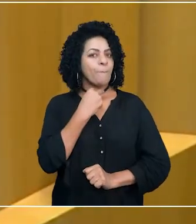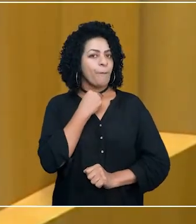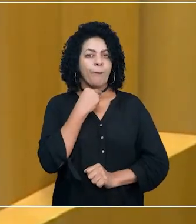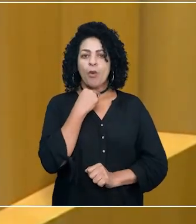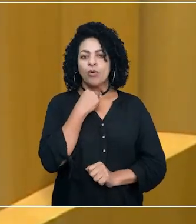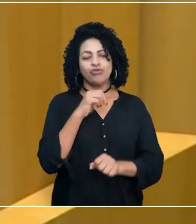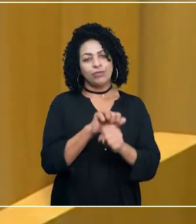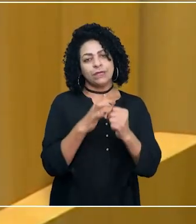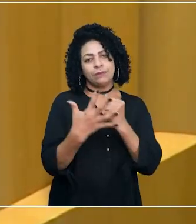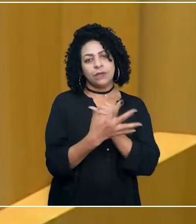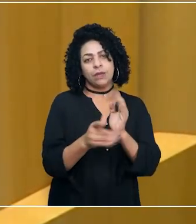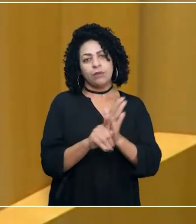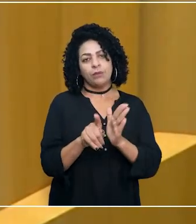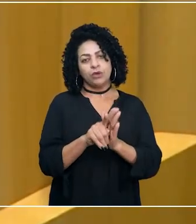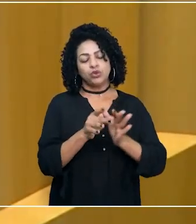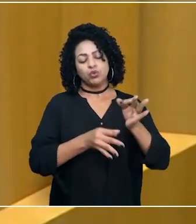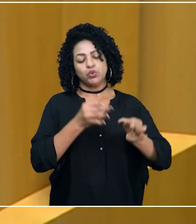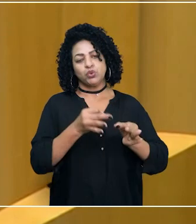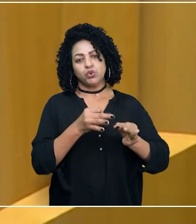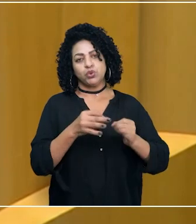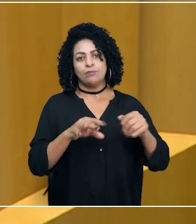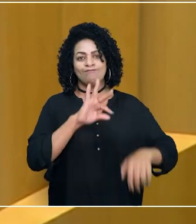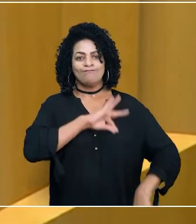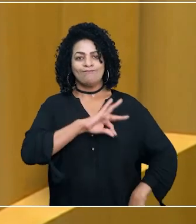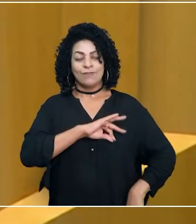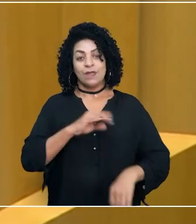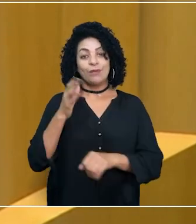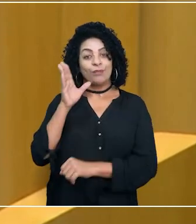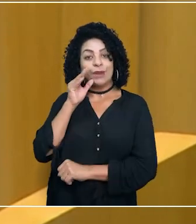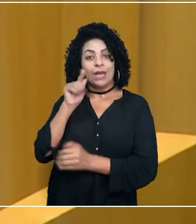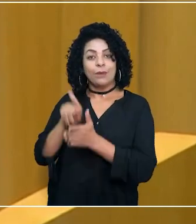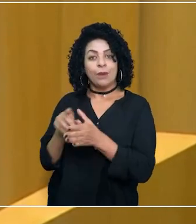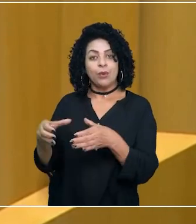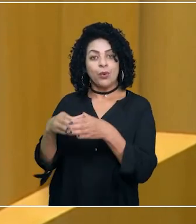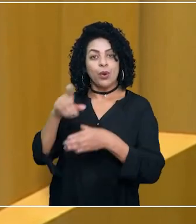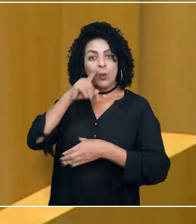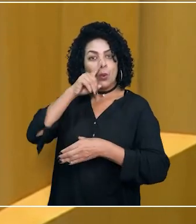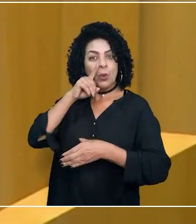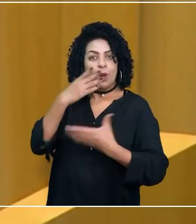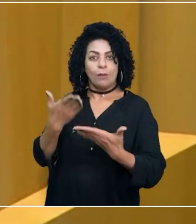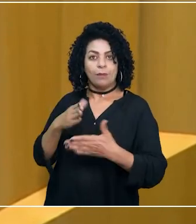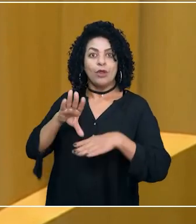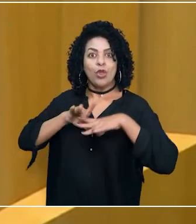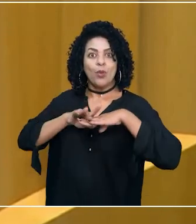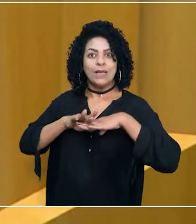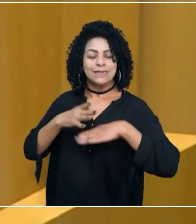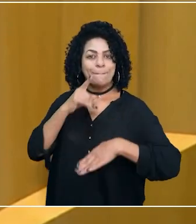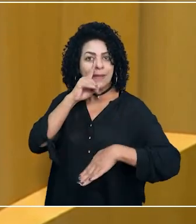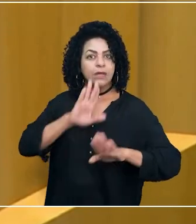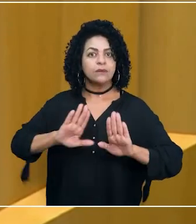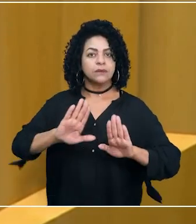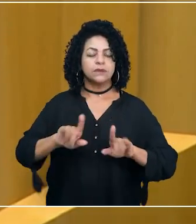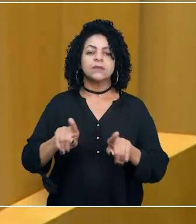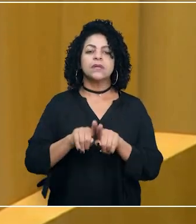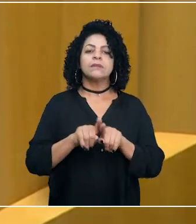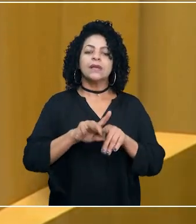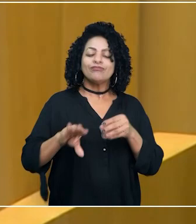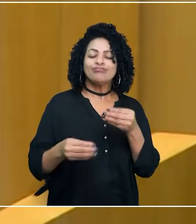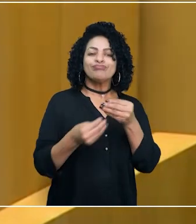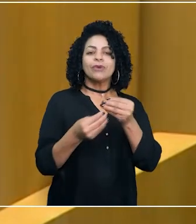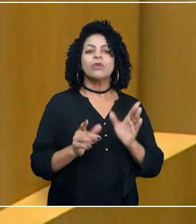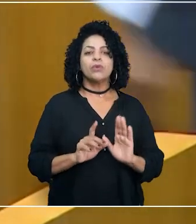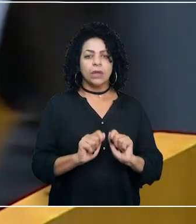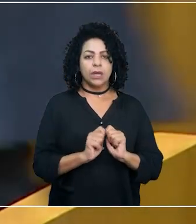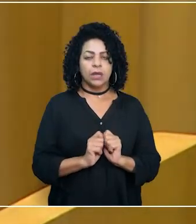não pode justificar a redução salarial Especialmente quando o empregado faz parte do grupo de maior risco para doença o relator